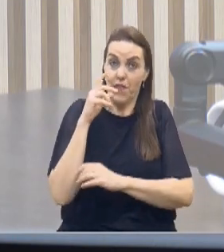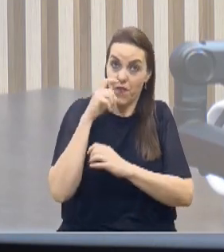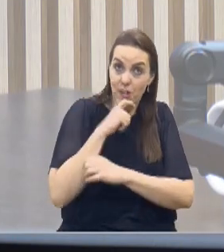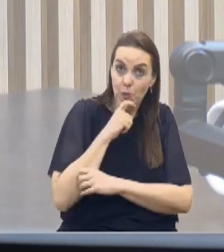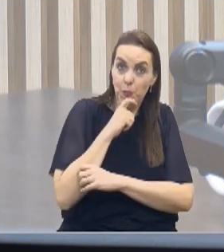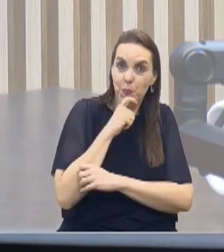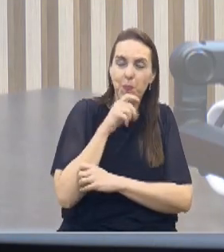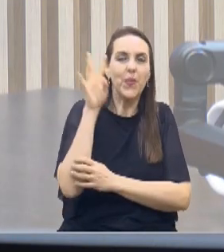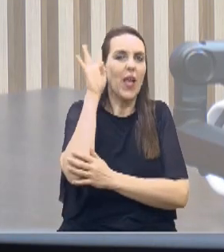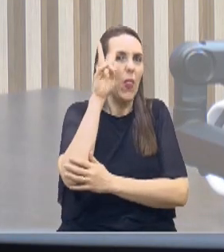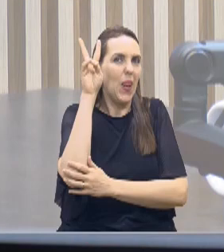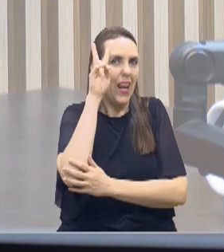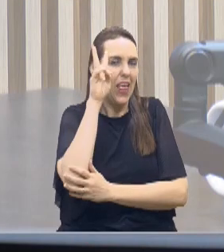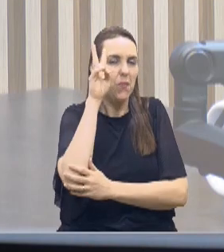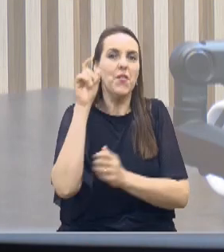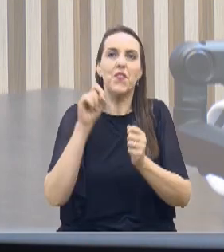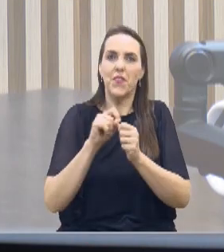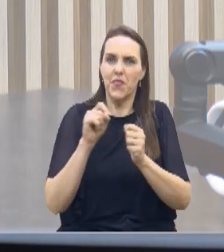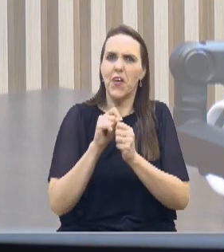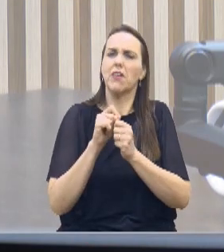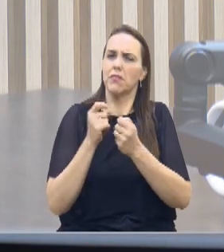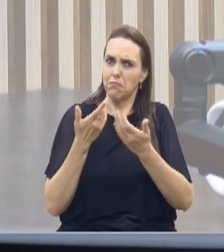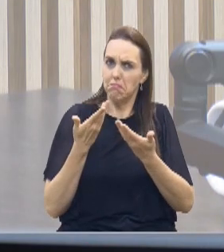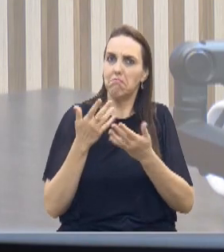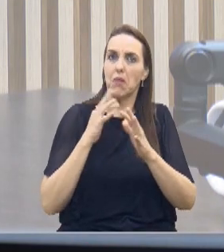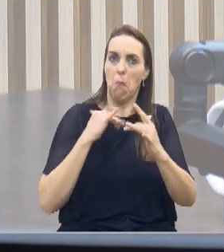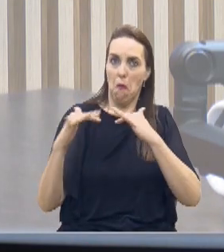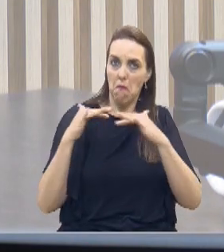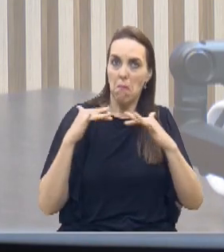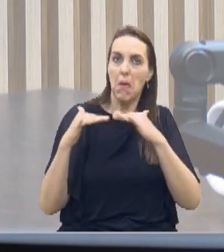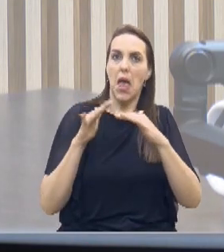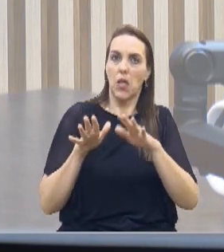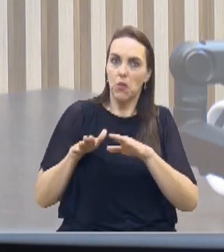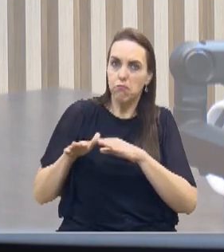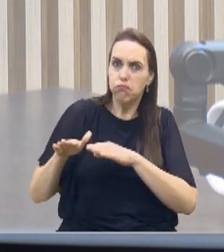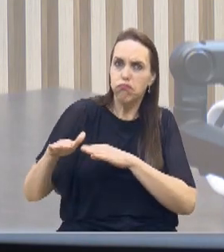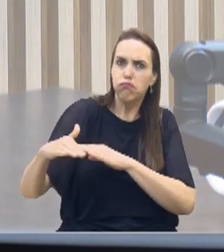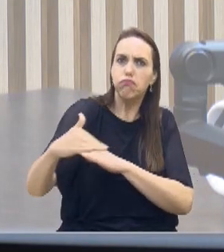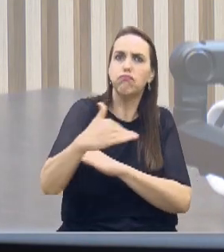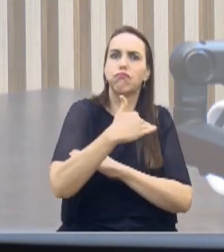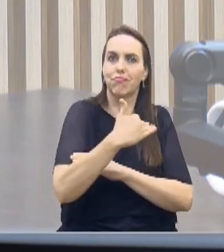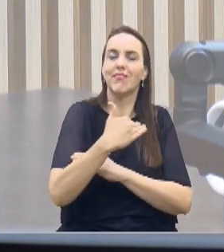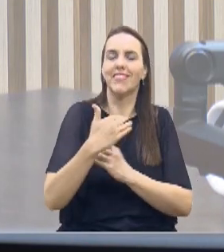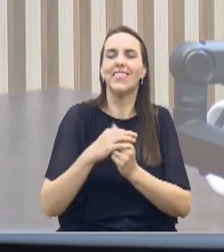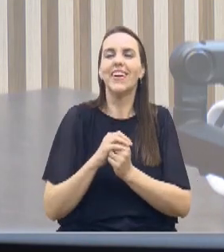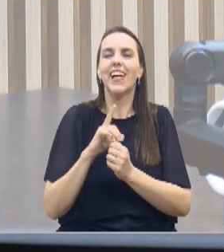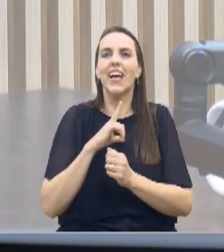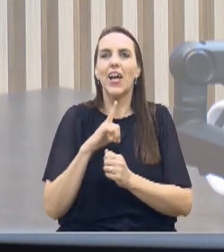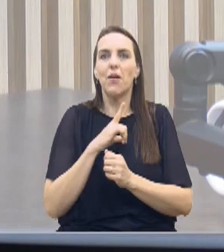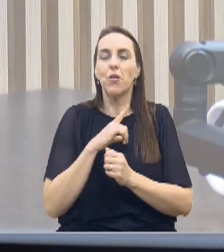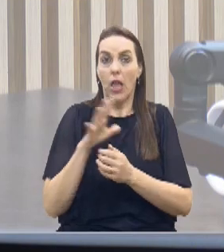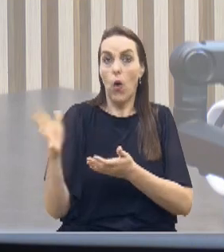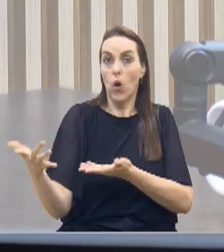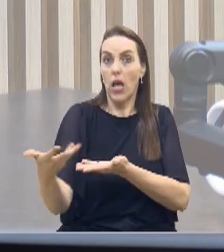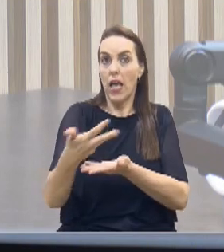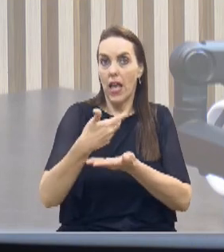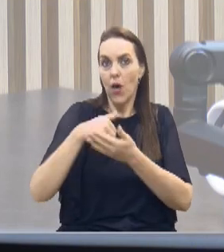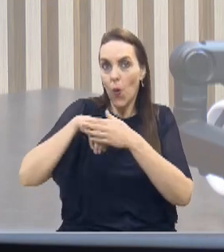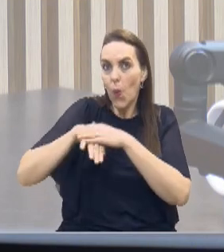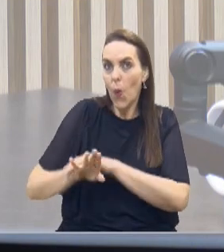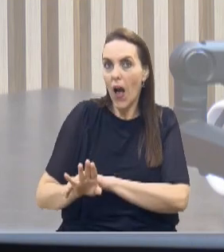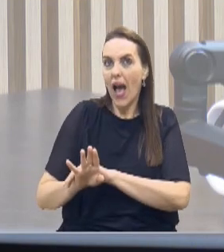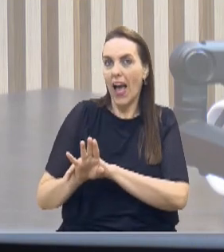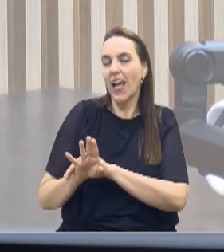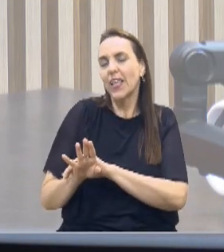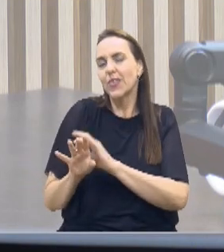depois eles fizeram um grande drive-thru e eu fui lá para levar, porque eu recolho. A partir disso, eu recolho algumas que são especiais, já guardo em casa num cantinho